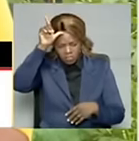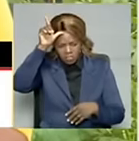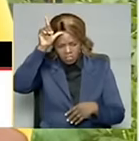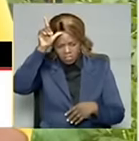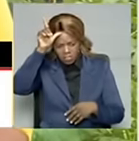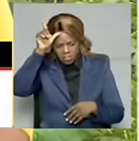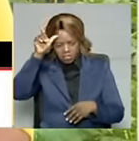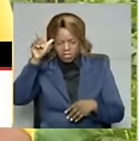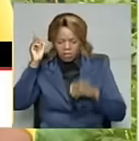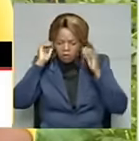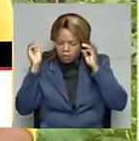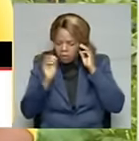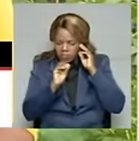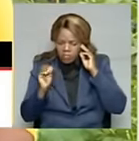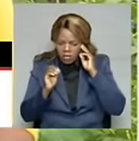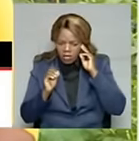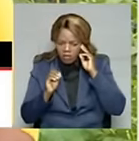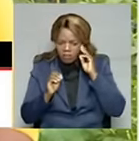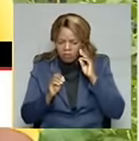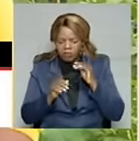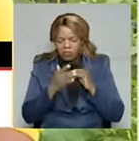que eu vi ele, ou o vi.